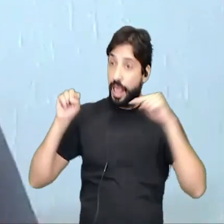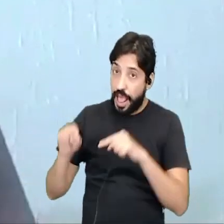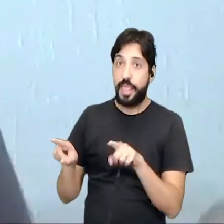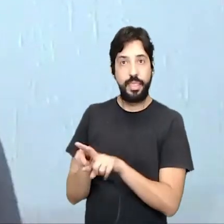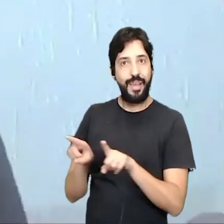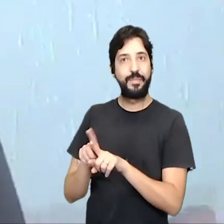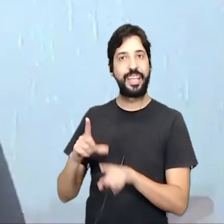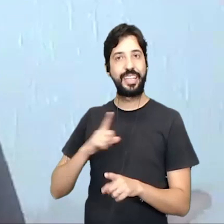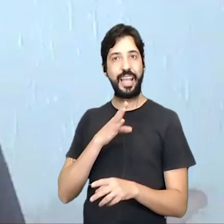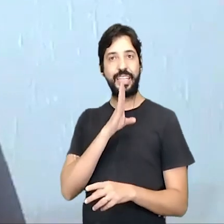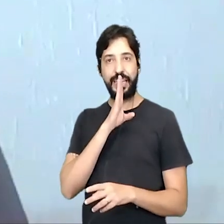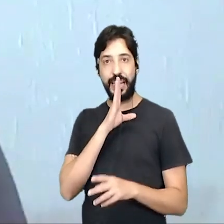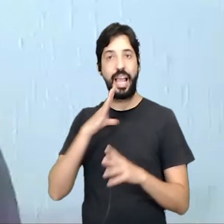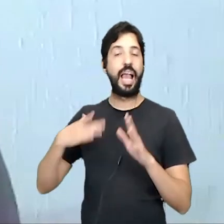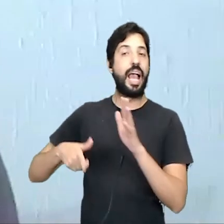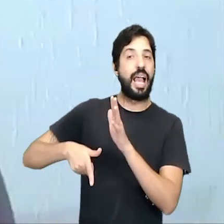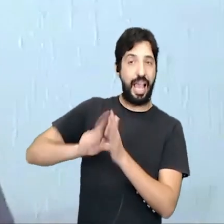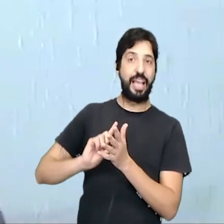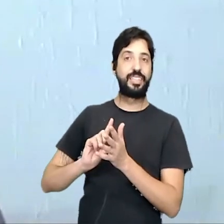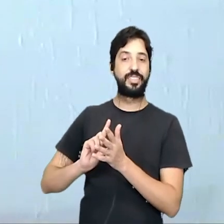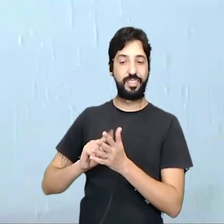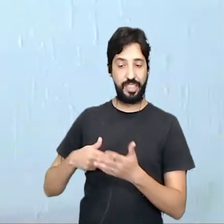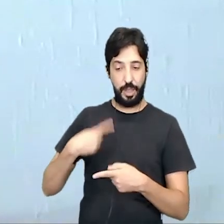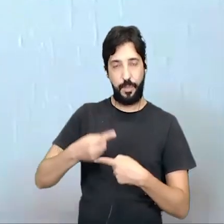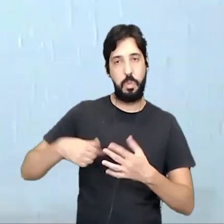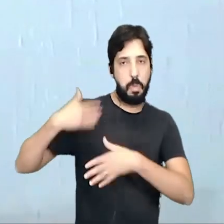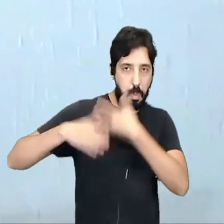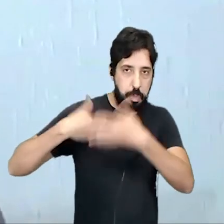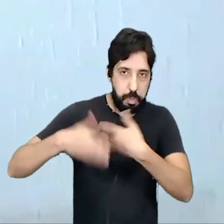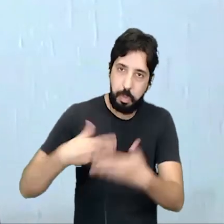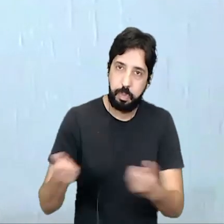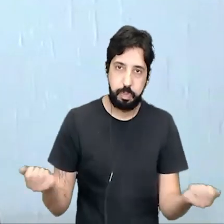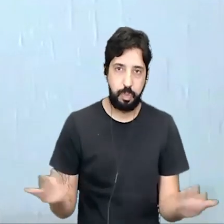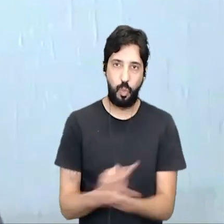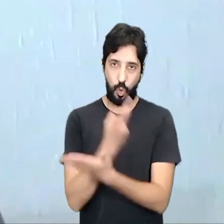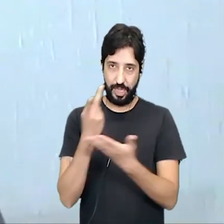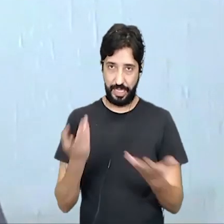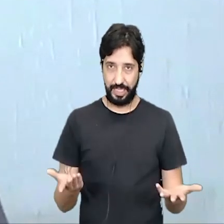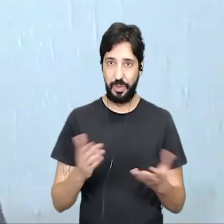Então, até eles estavam em silêncio antes do pau quebrar.